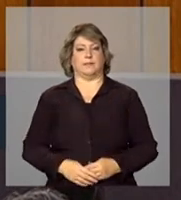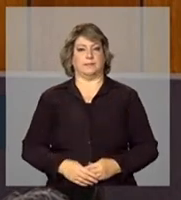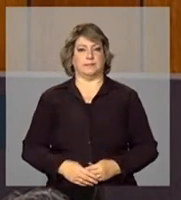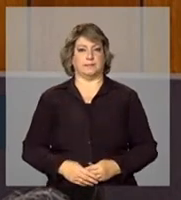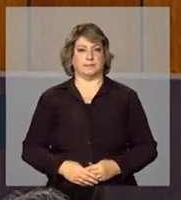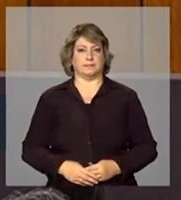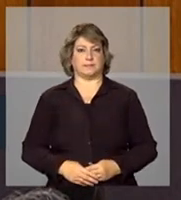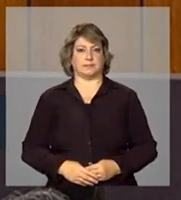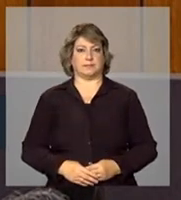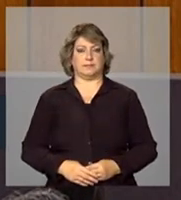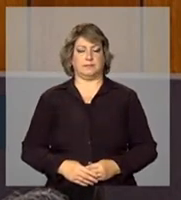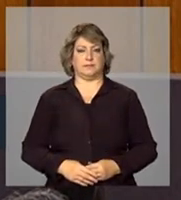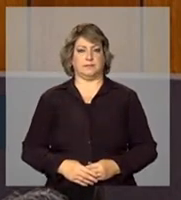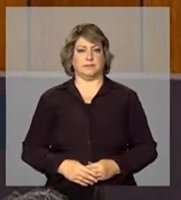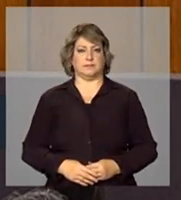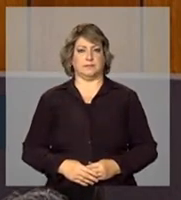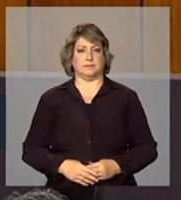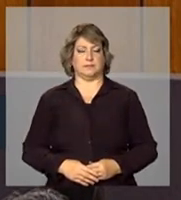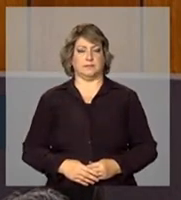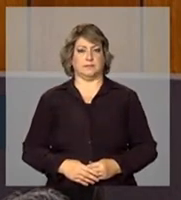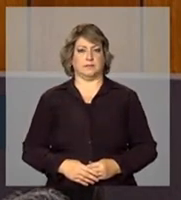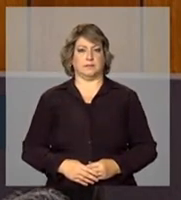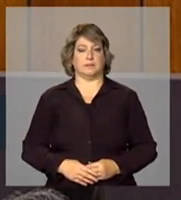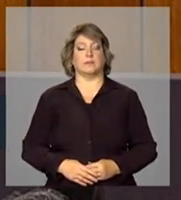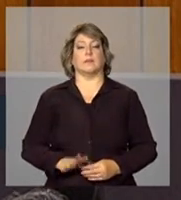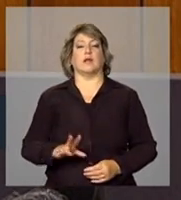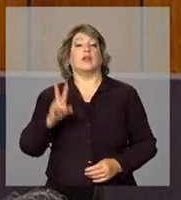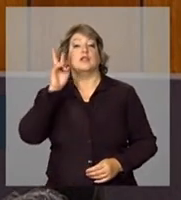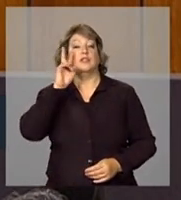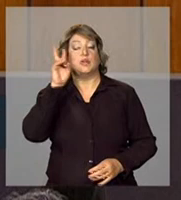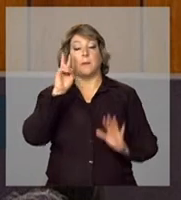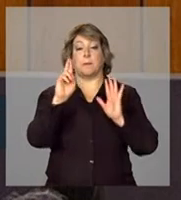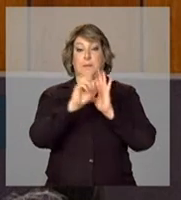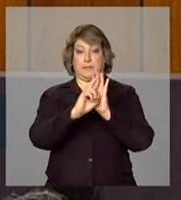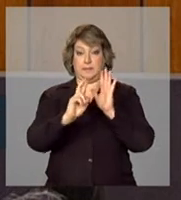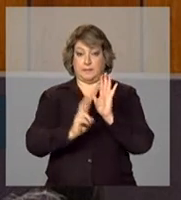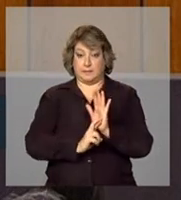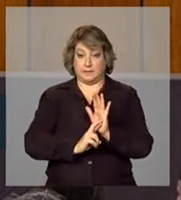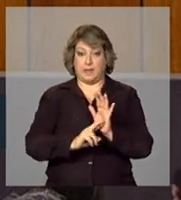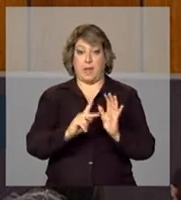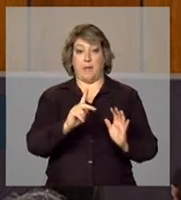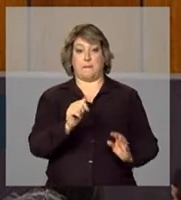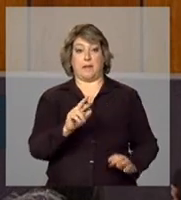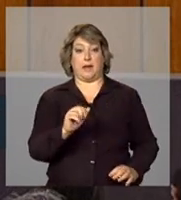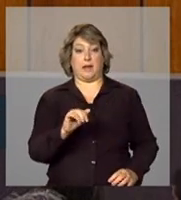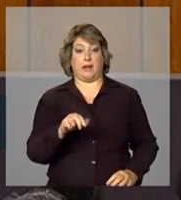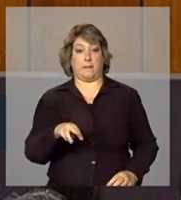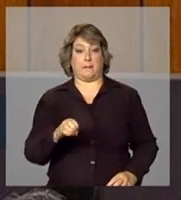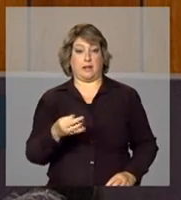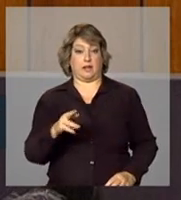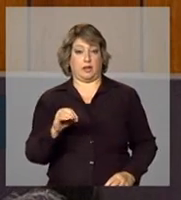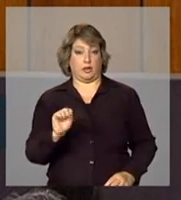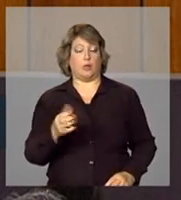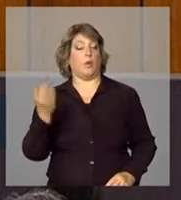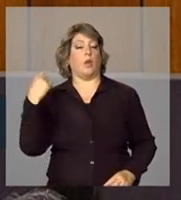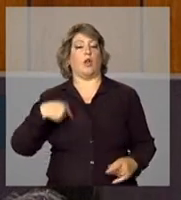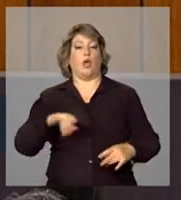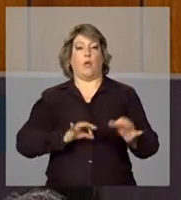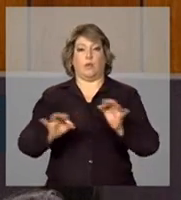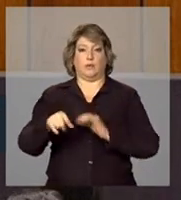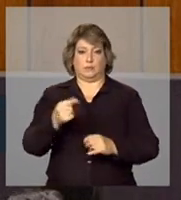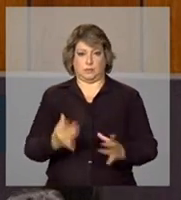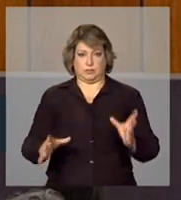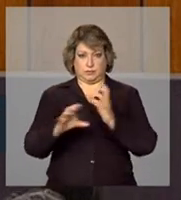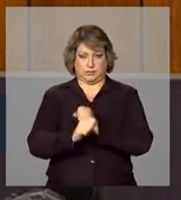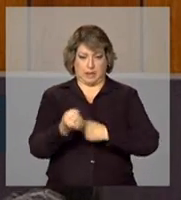orçamento em relação aos parâmetros mas quando nós elaboramos o orçamento né No